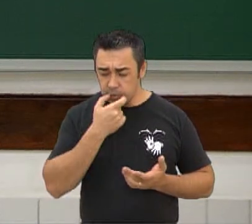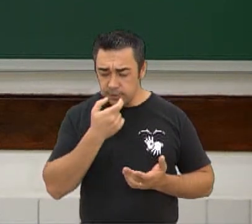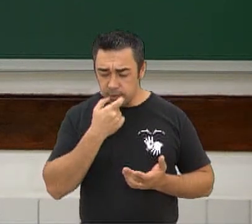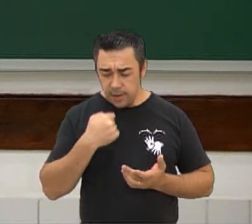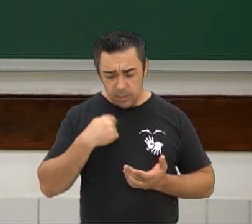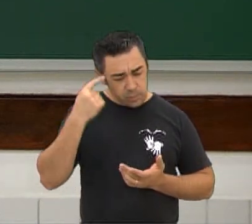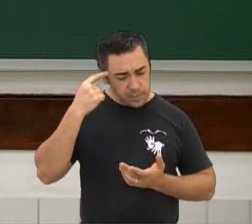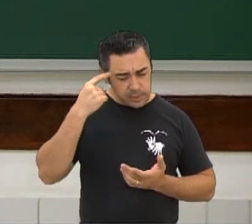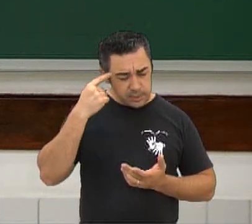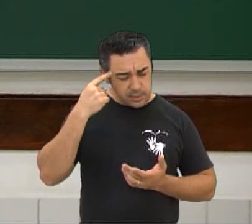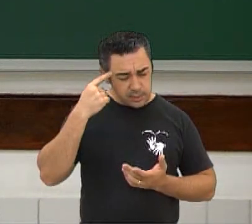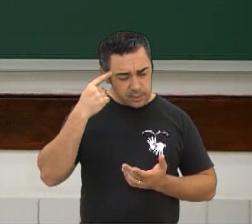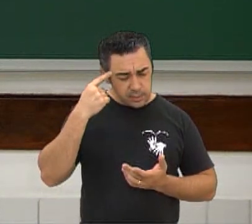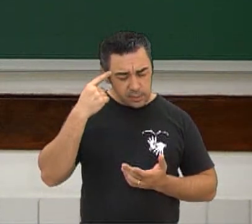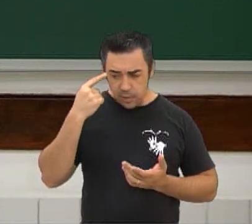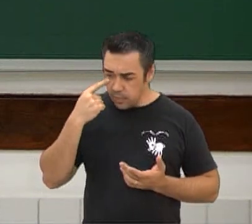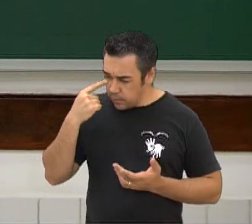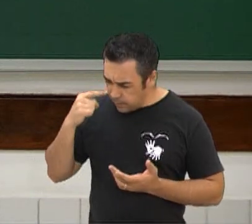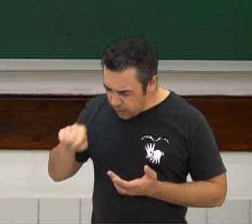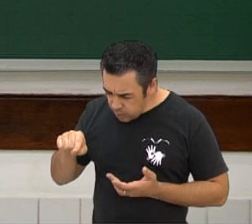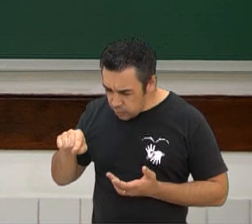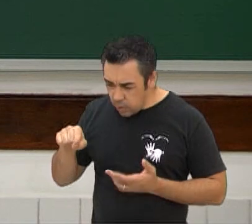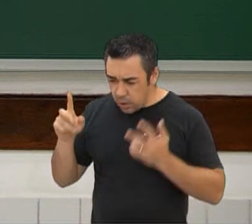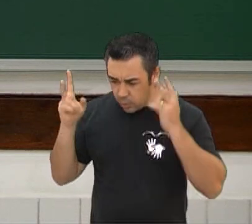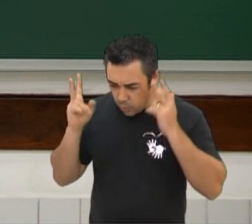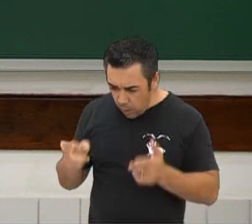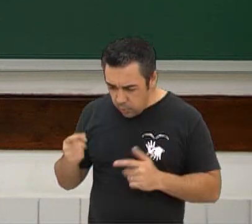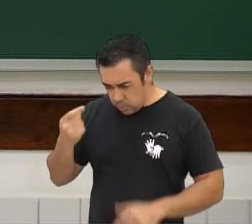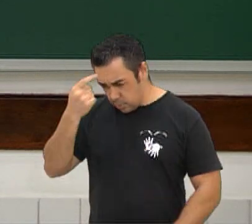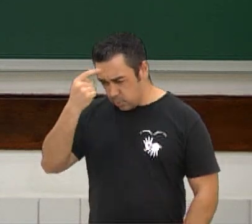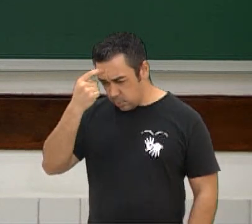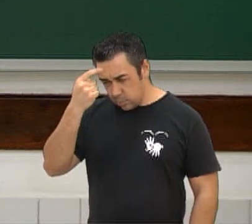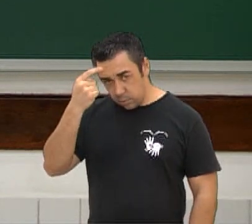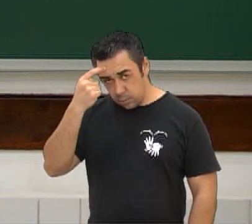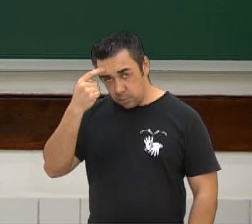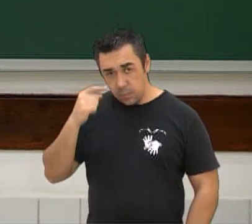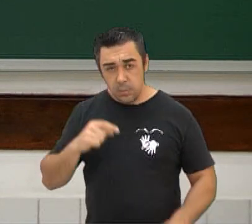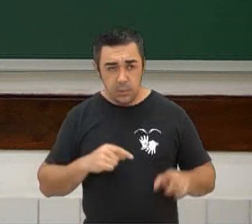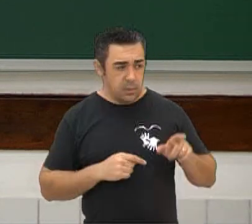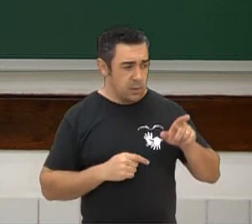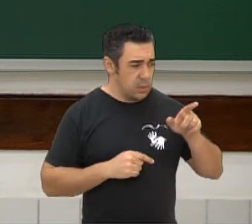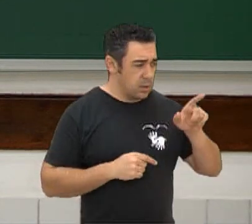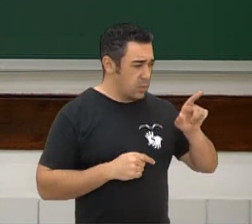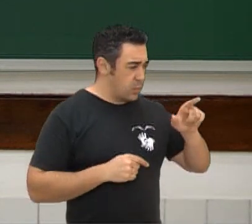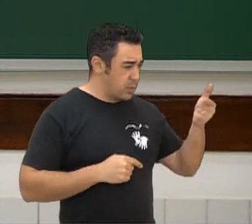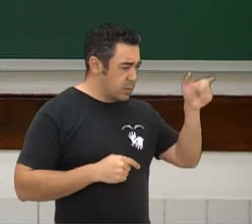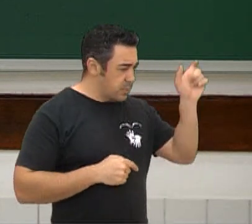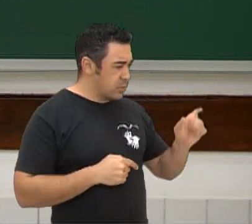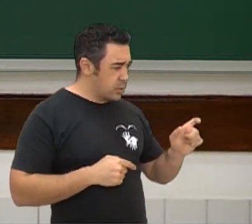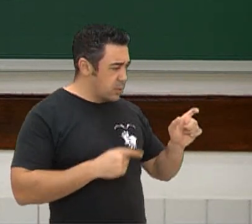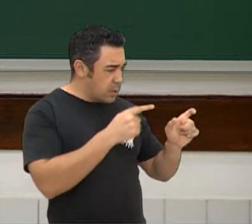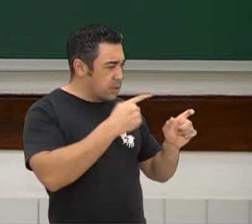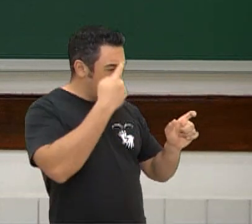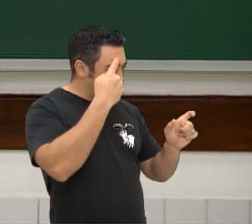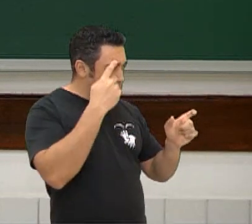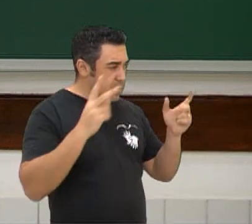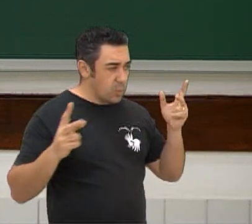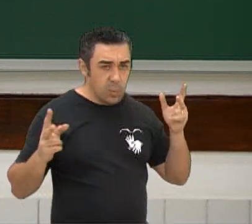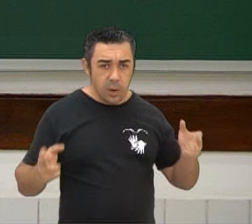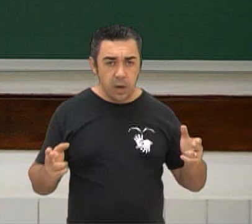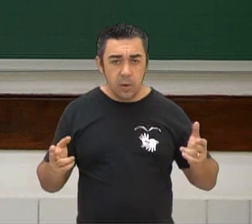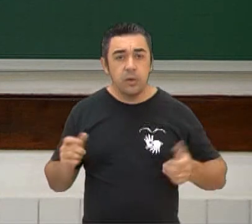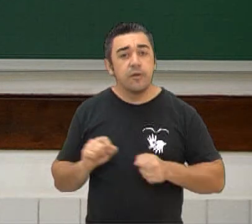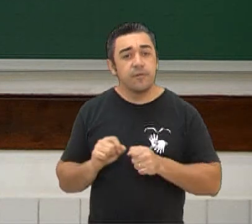estou pensando ao ver uma rosquinha é como a rosquinha que o outro está pensando? E aí que ele faz